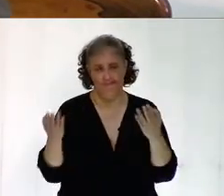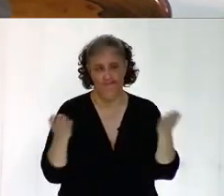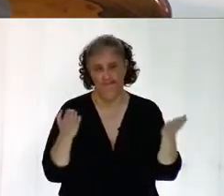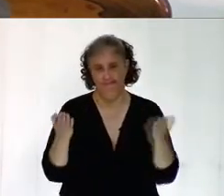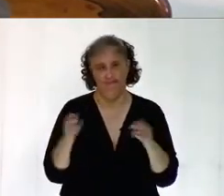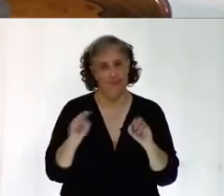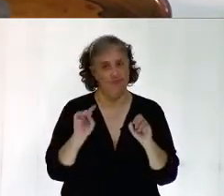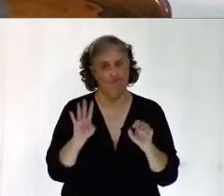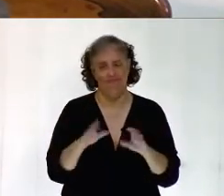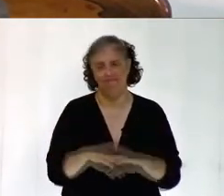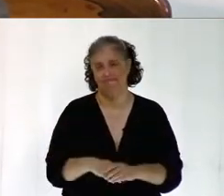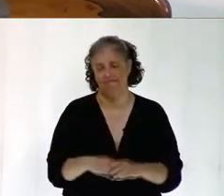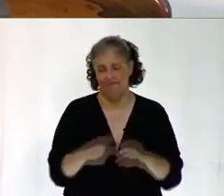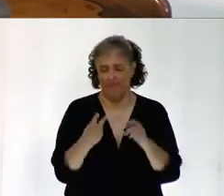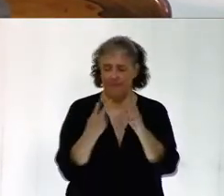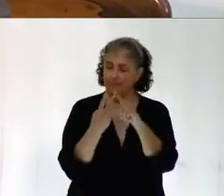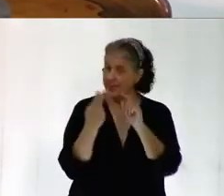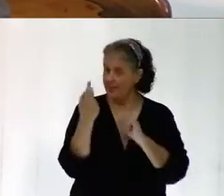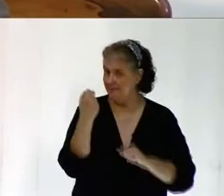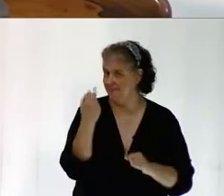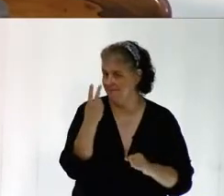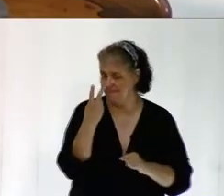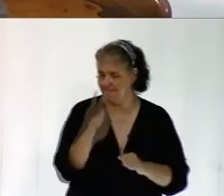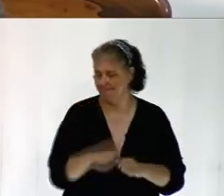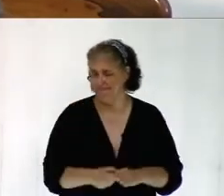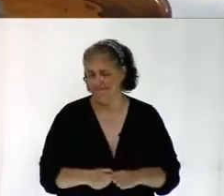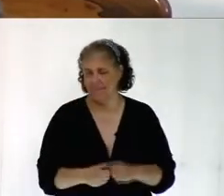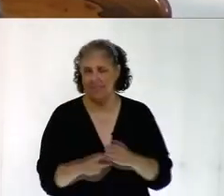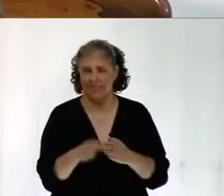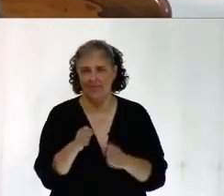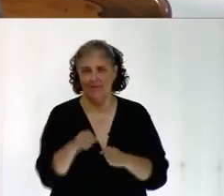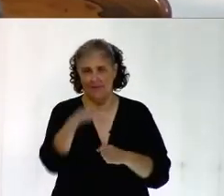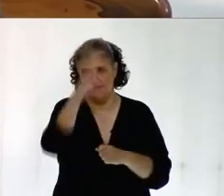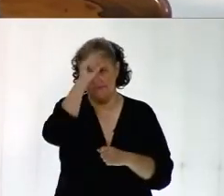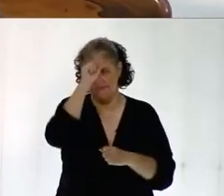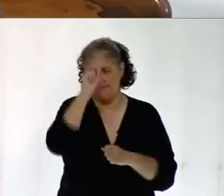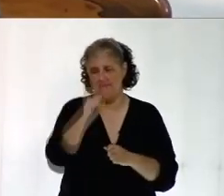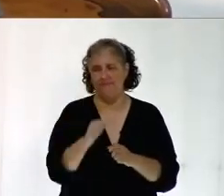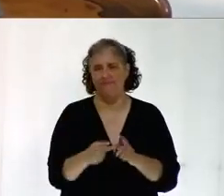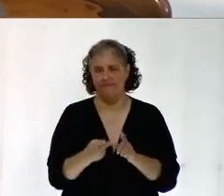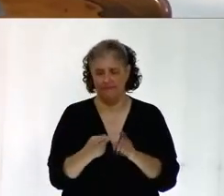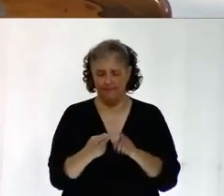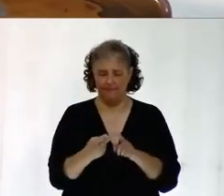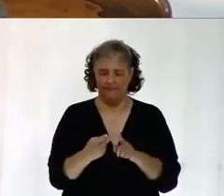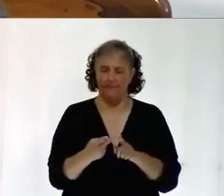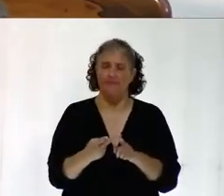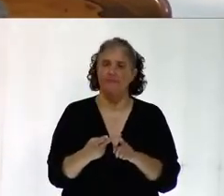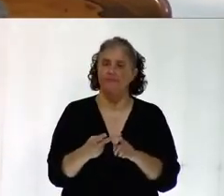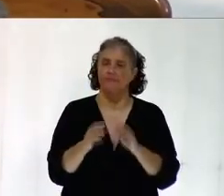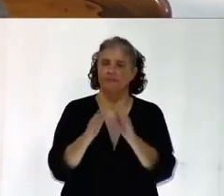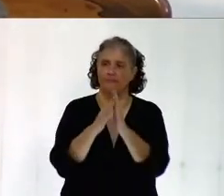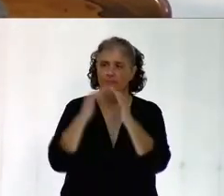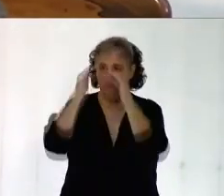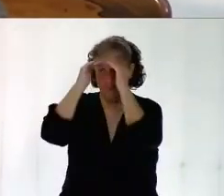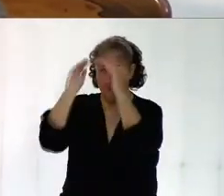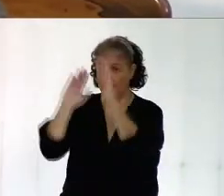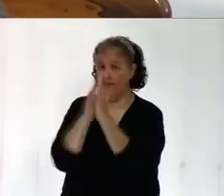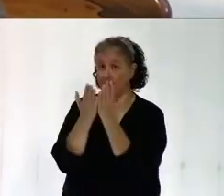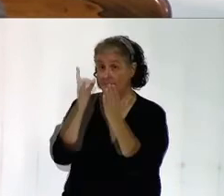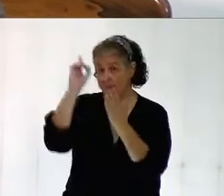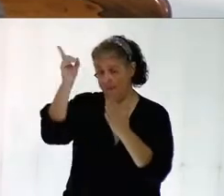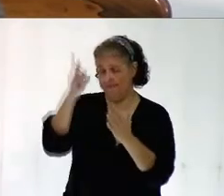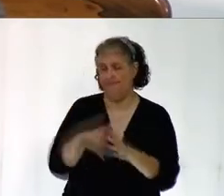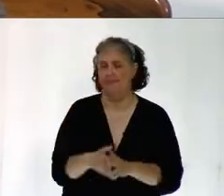a segunda aplicação e além de vivermos sob a autoridade da palavra de deus nós temos de